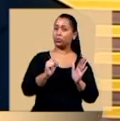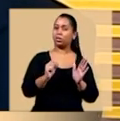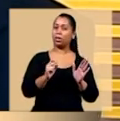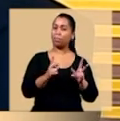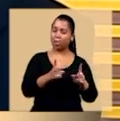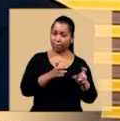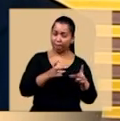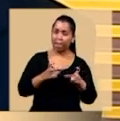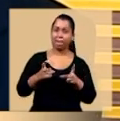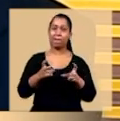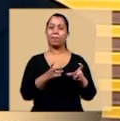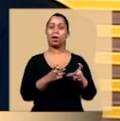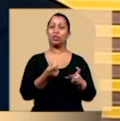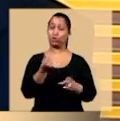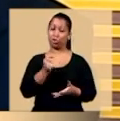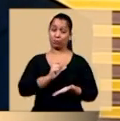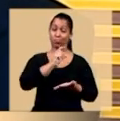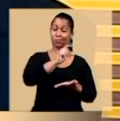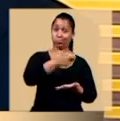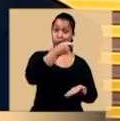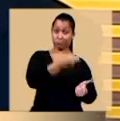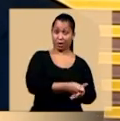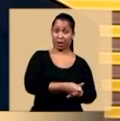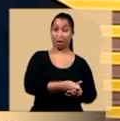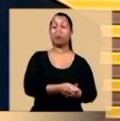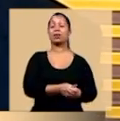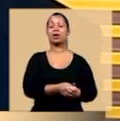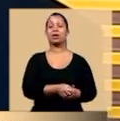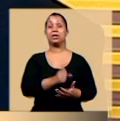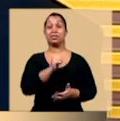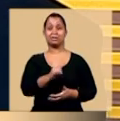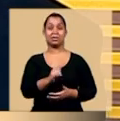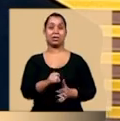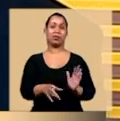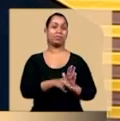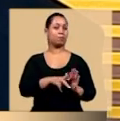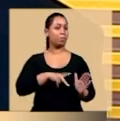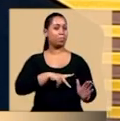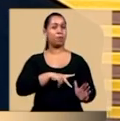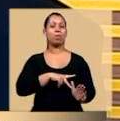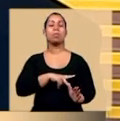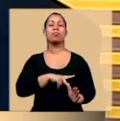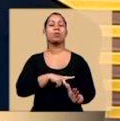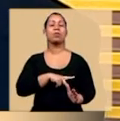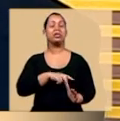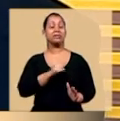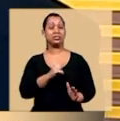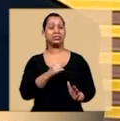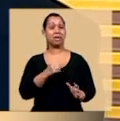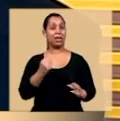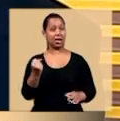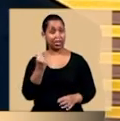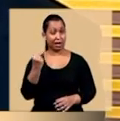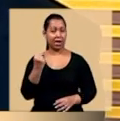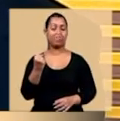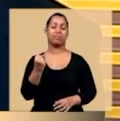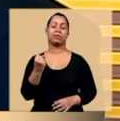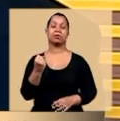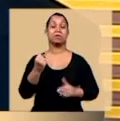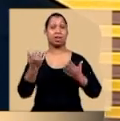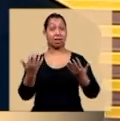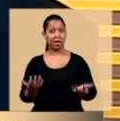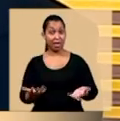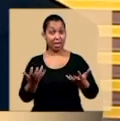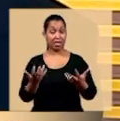agora prevê uma capitulação de indenização se a lesão para danos extrapatrimoniais, se a lesão